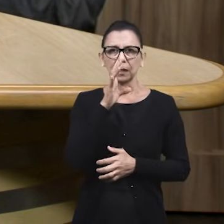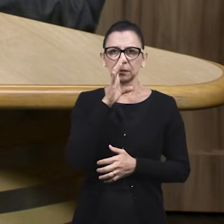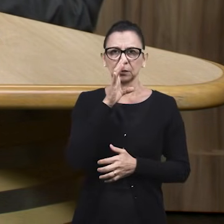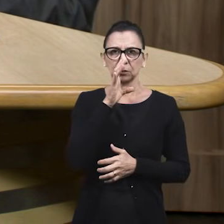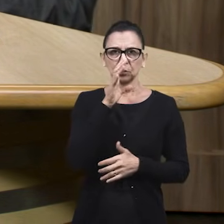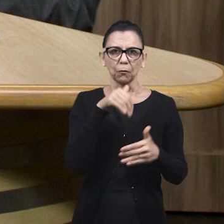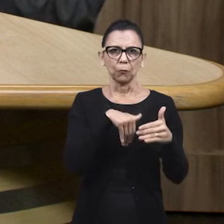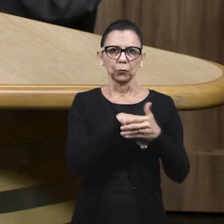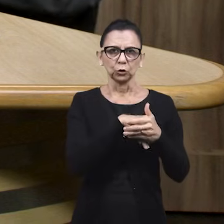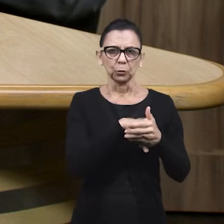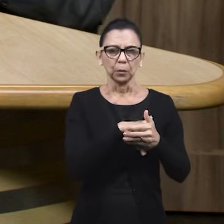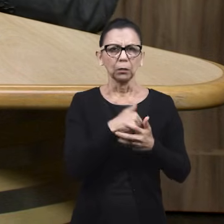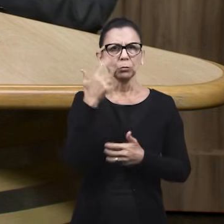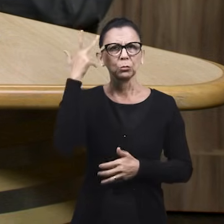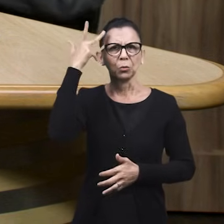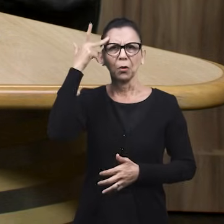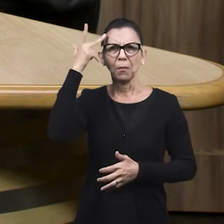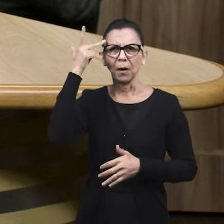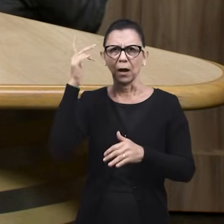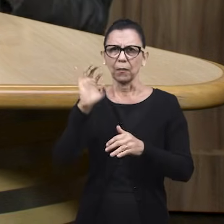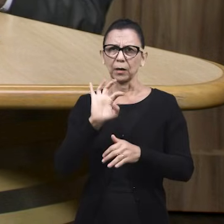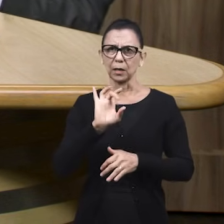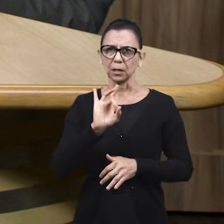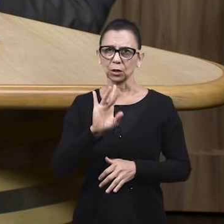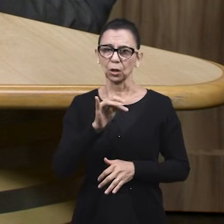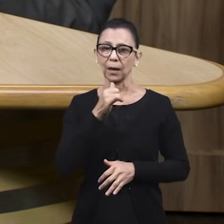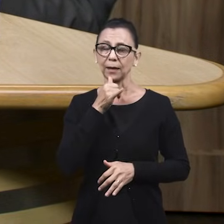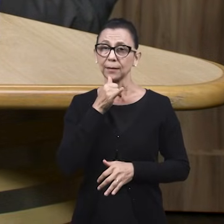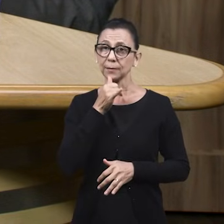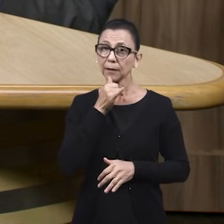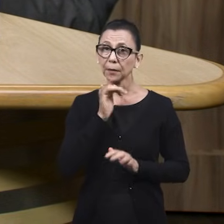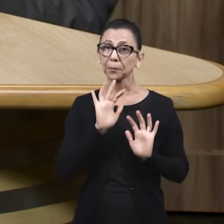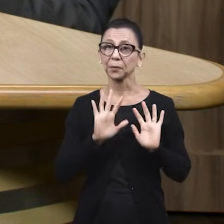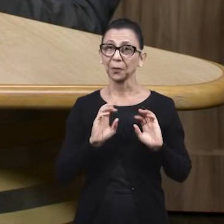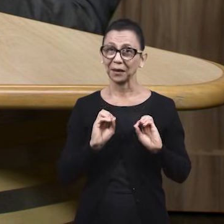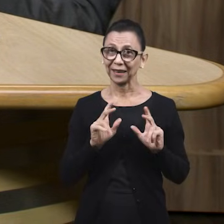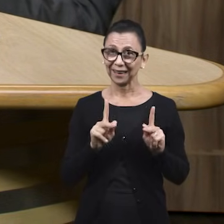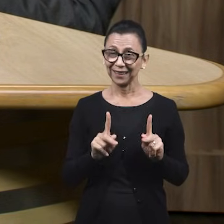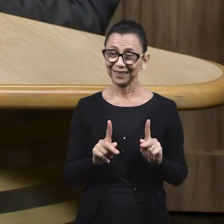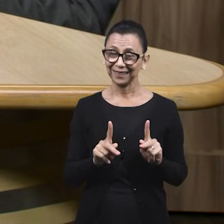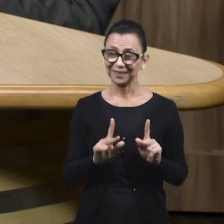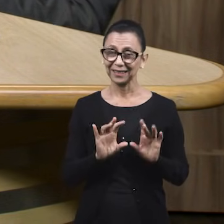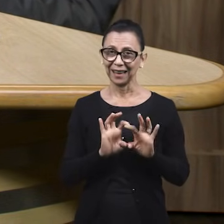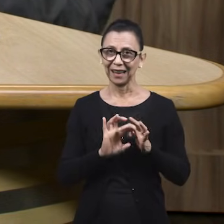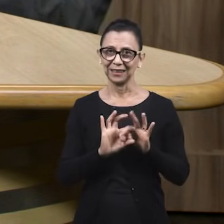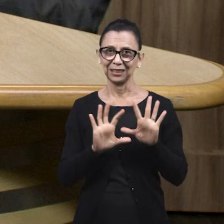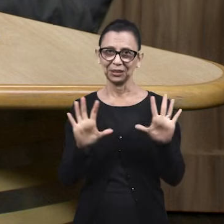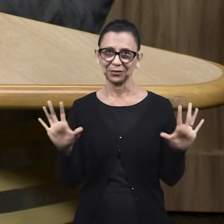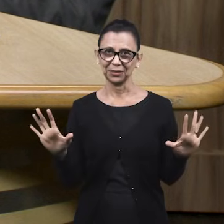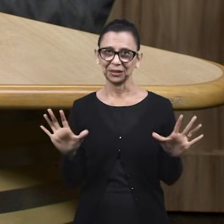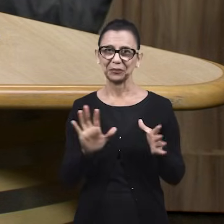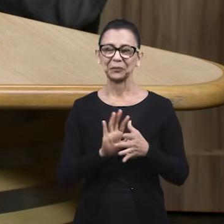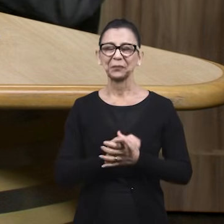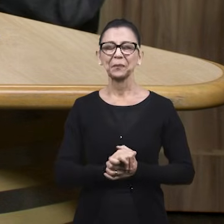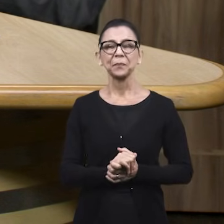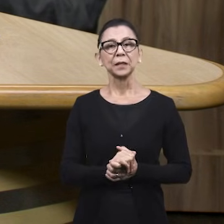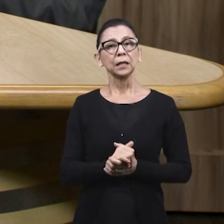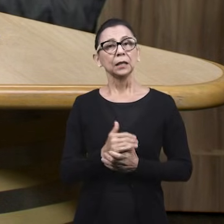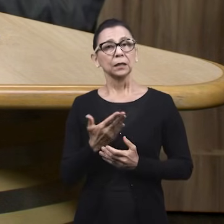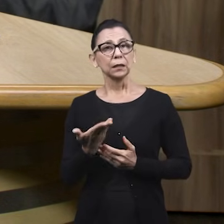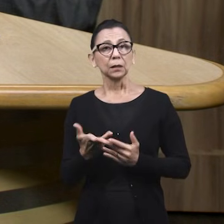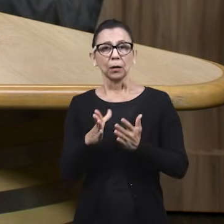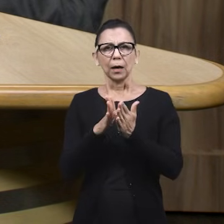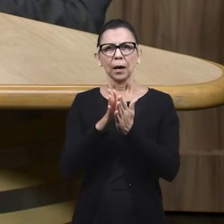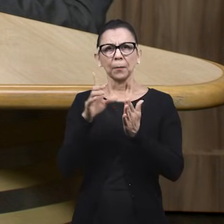incompatíveis. Incompatíveis, e outras, para não falar de outras coisas, não é? Sim, claro. Então a Bíblia, ela requer certo zelo, ela requer